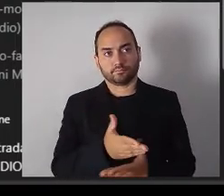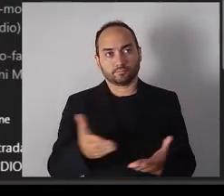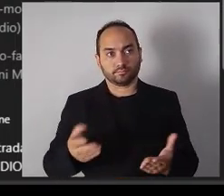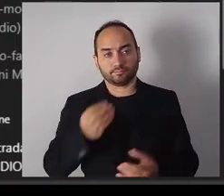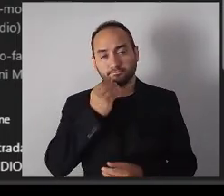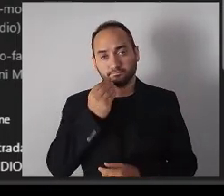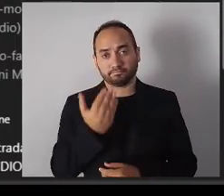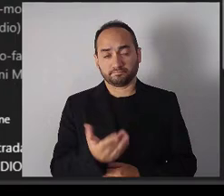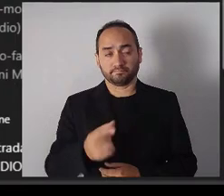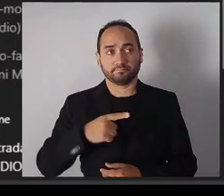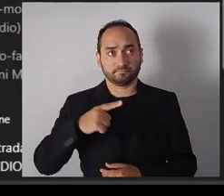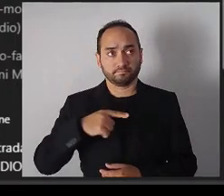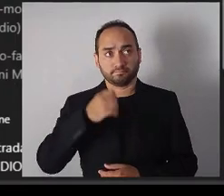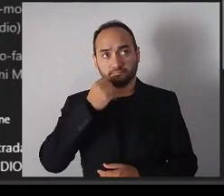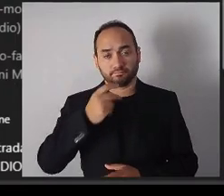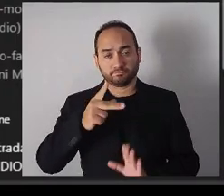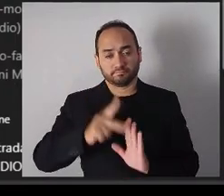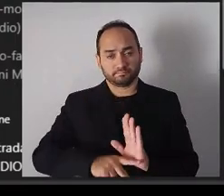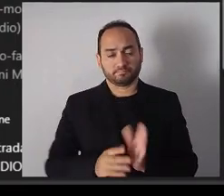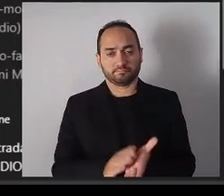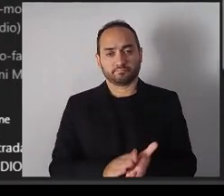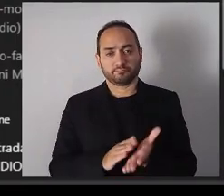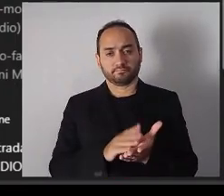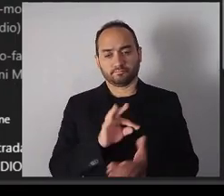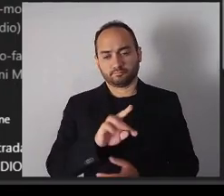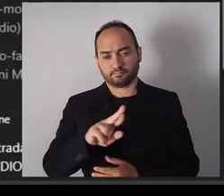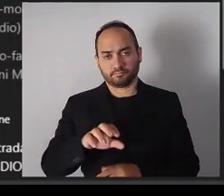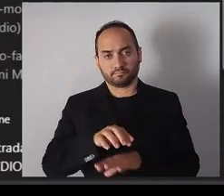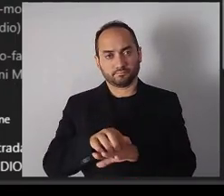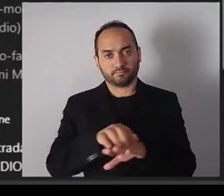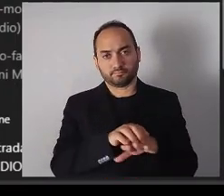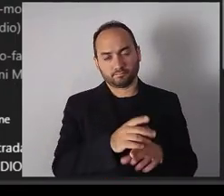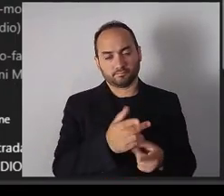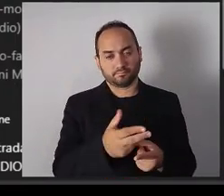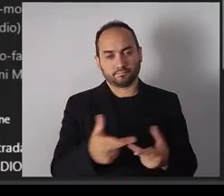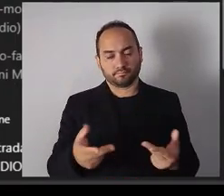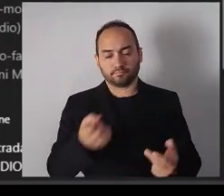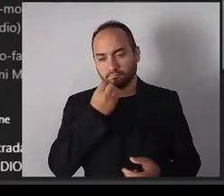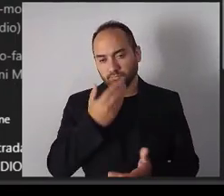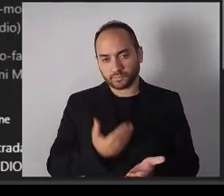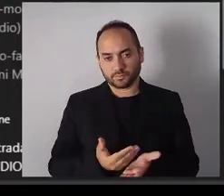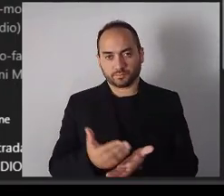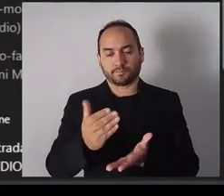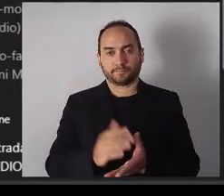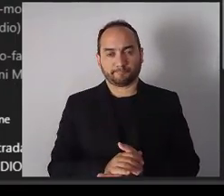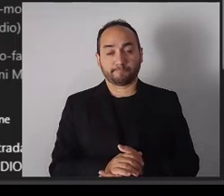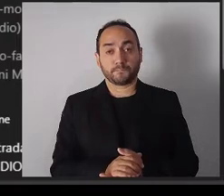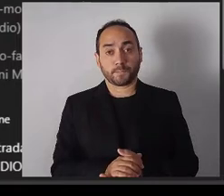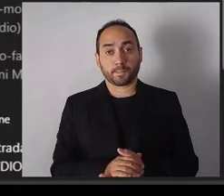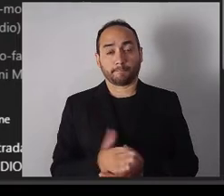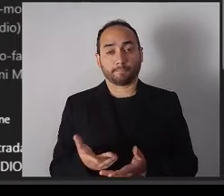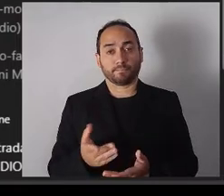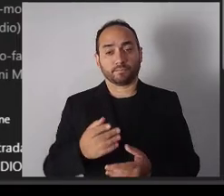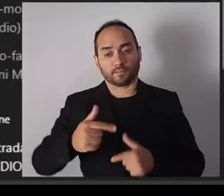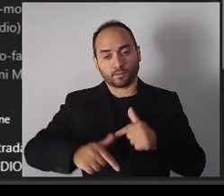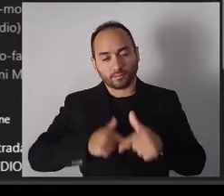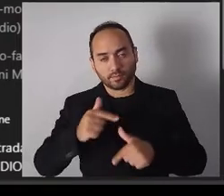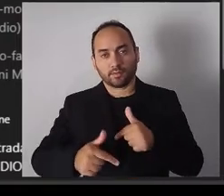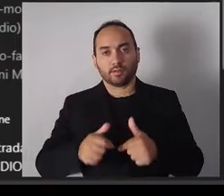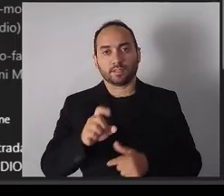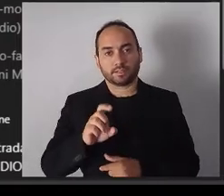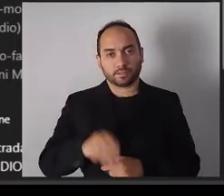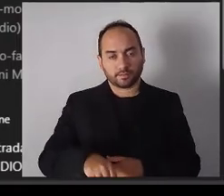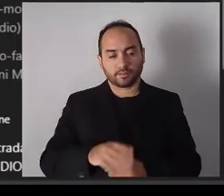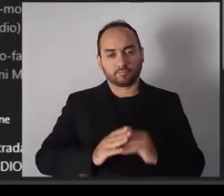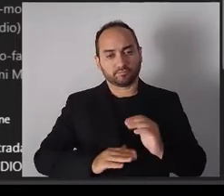aqui, parabenizo pelo projeto TRE em Movimento. Acho que é uma importante iniciativa de aproximar os serviços administrativos e